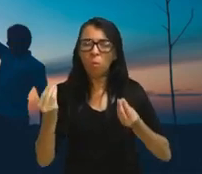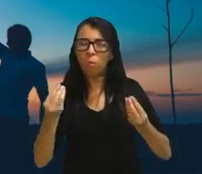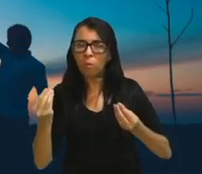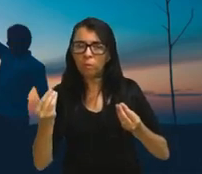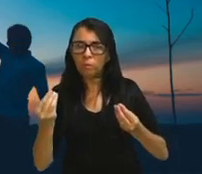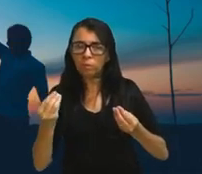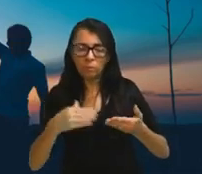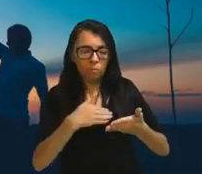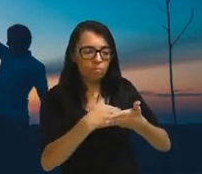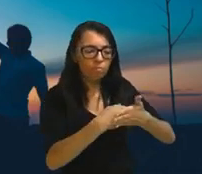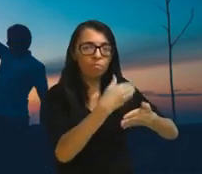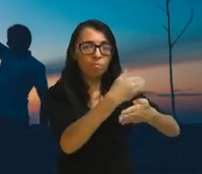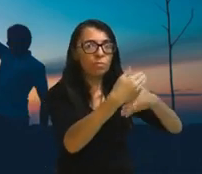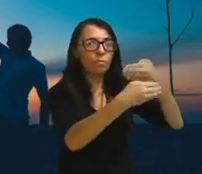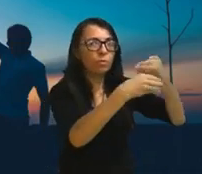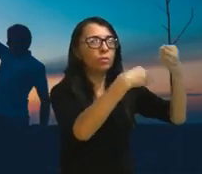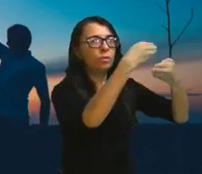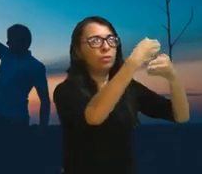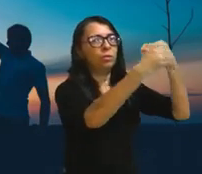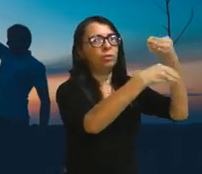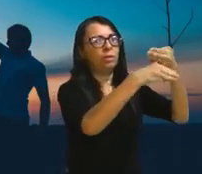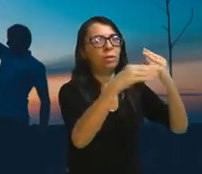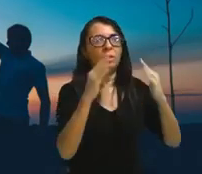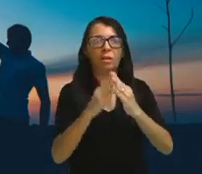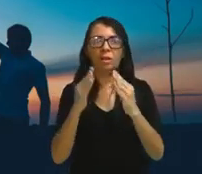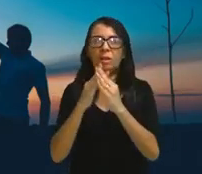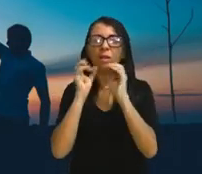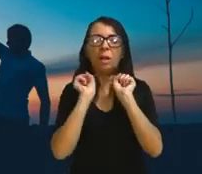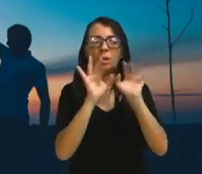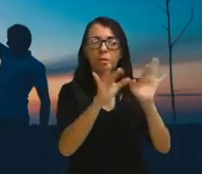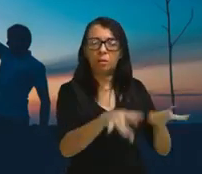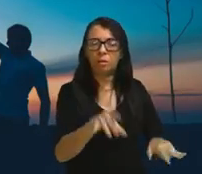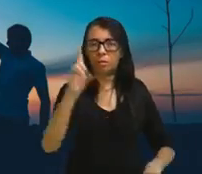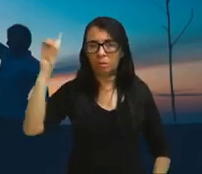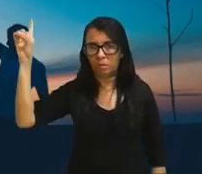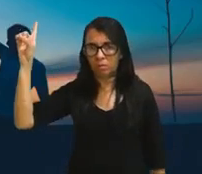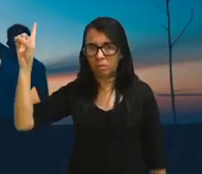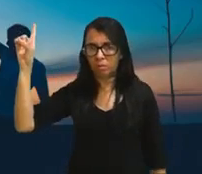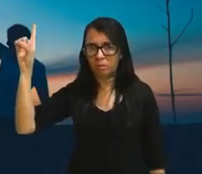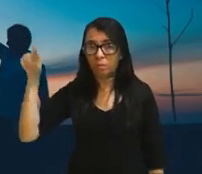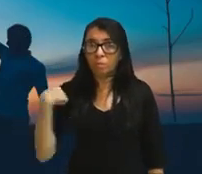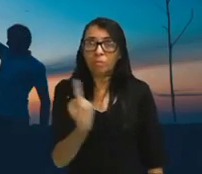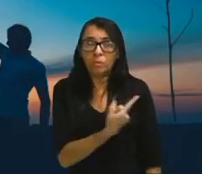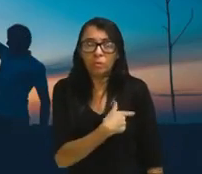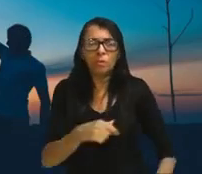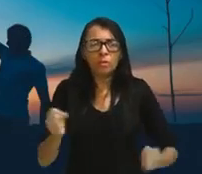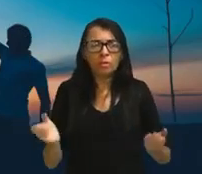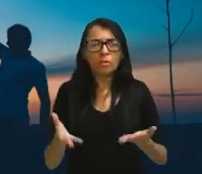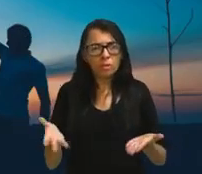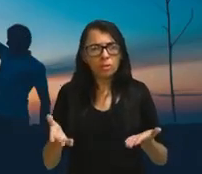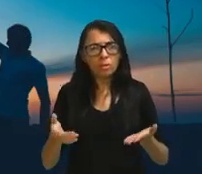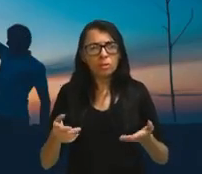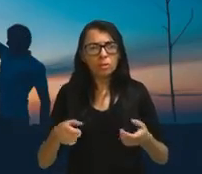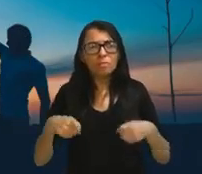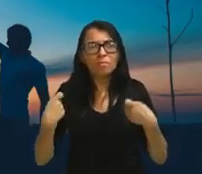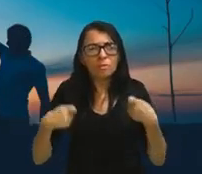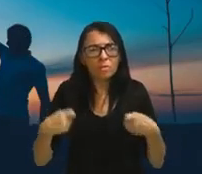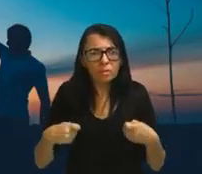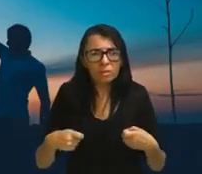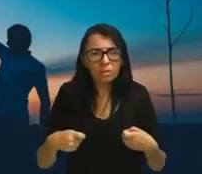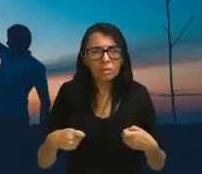que tem construído os fundamentos do seu lar? Porque nós temos apreciado